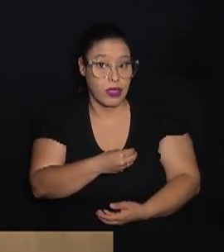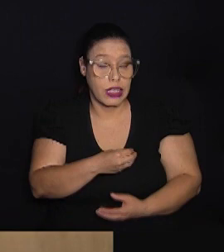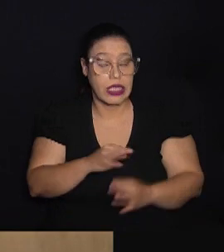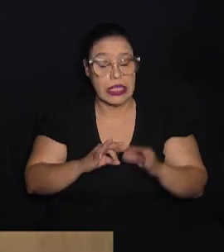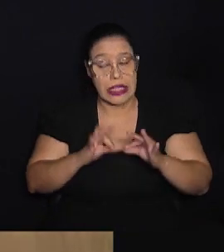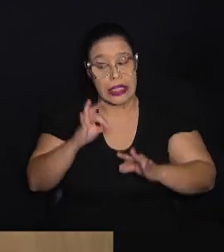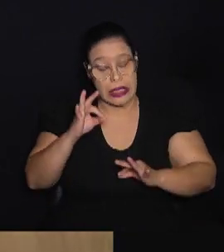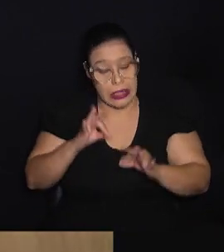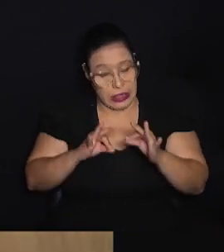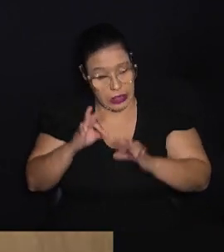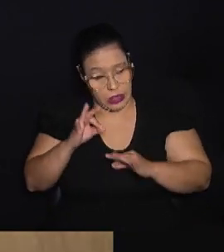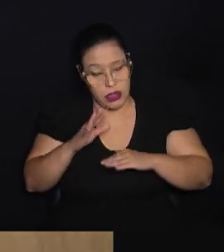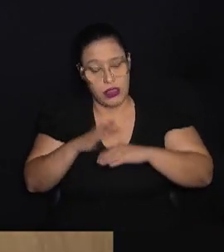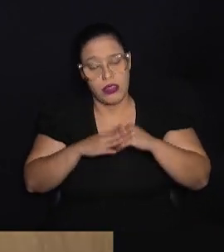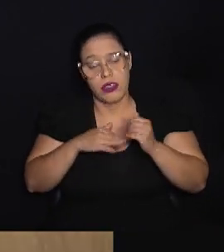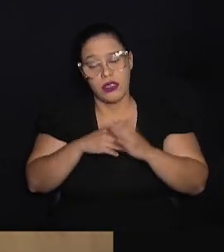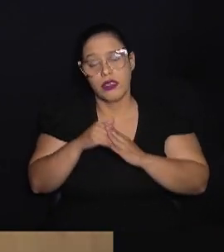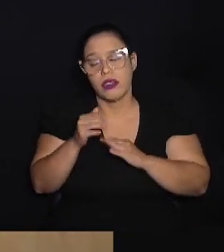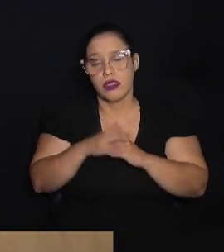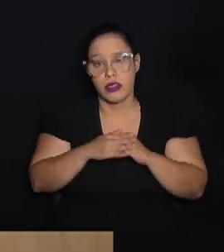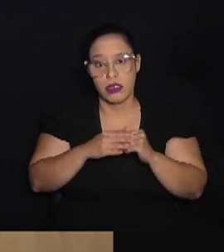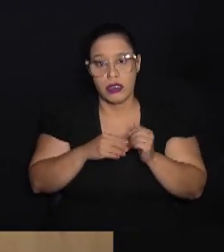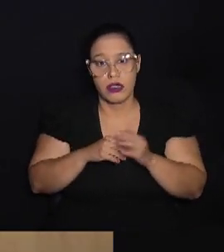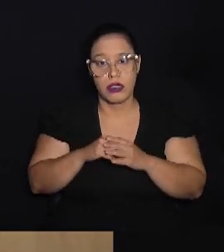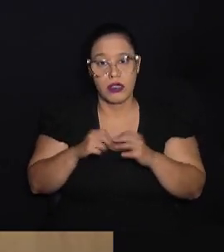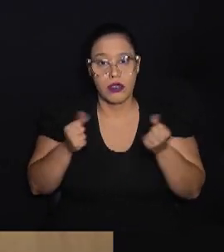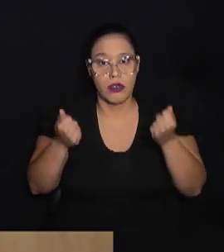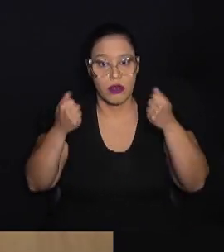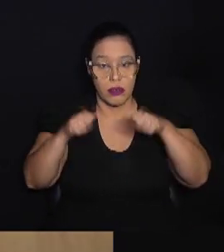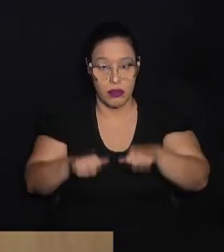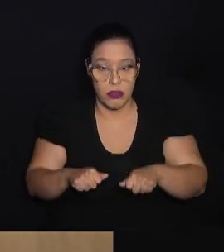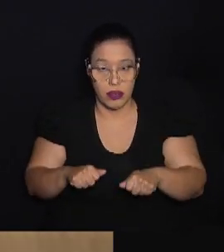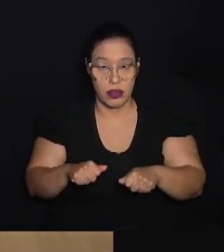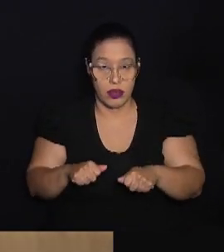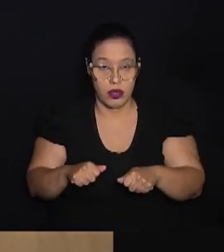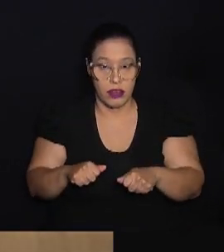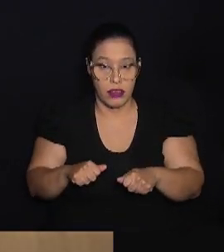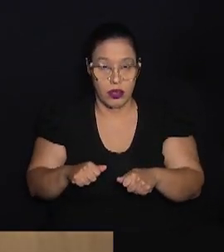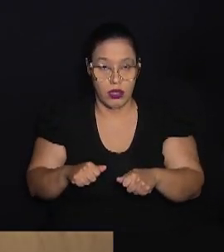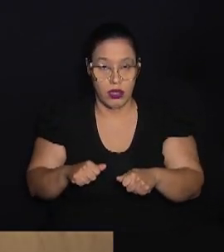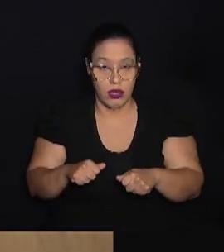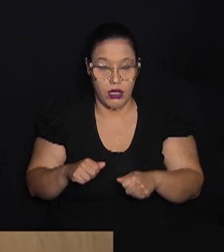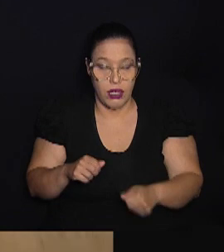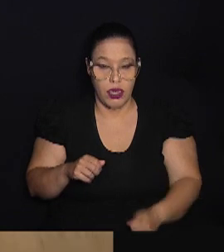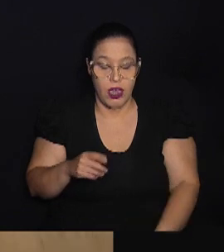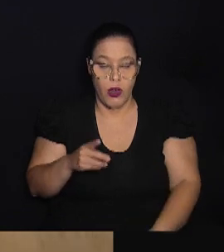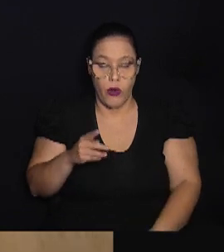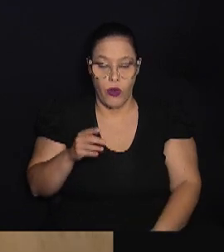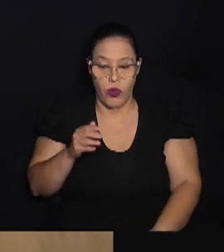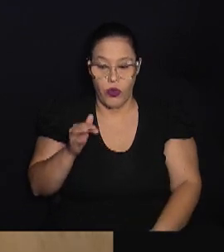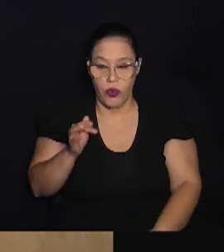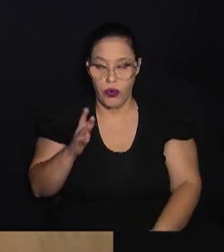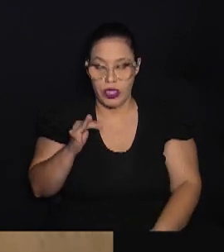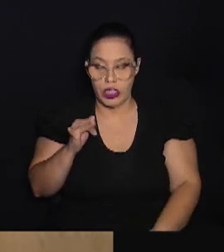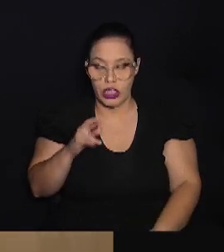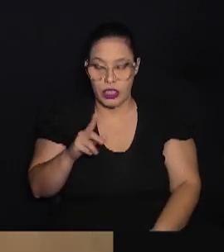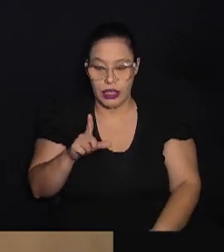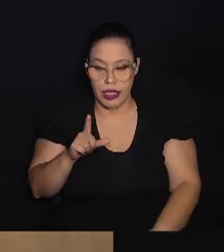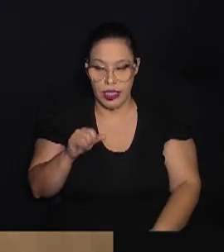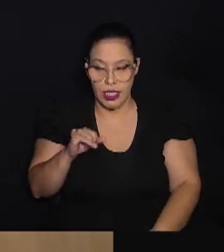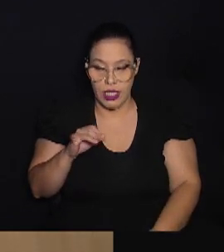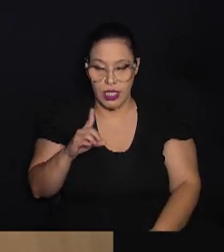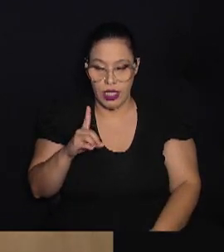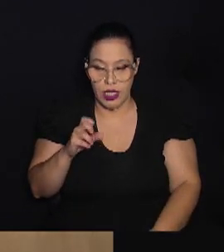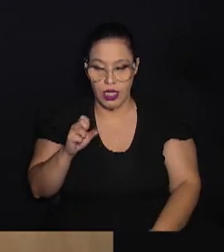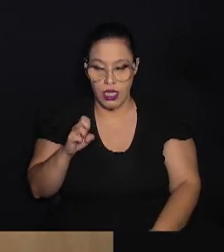né, de tratamentos. Em alguns casos, é possível até mesmo preservar a fertilidade dessas pacientes com alguns tratamentos que